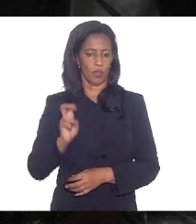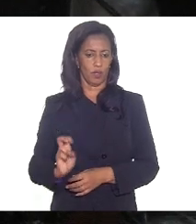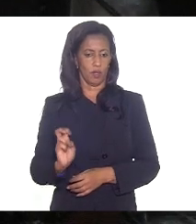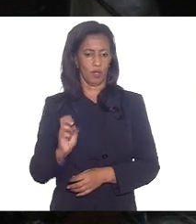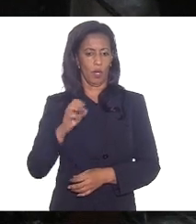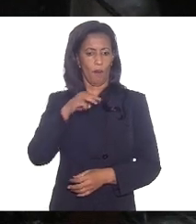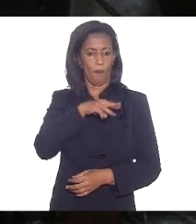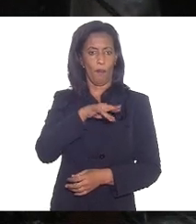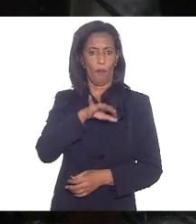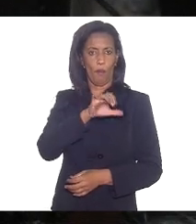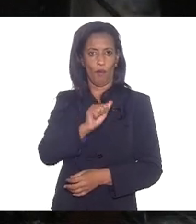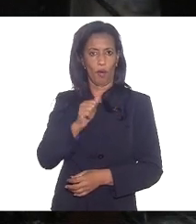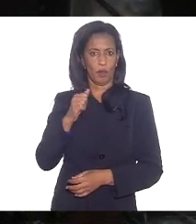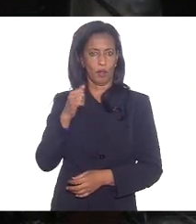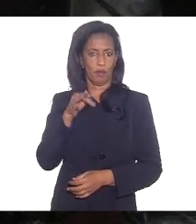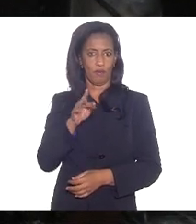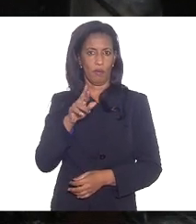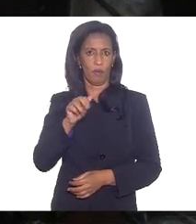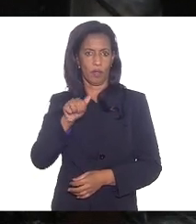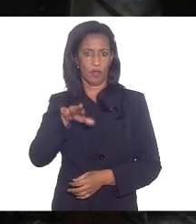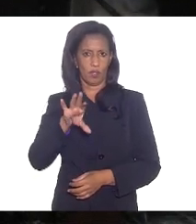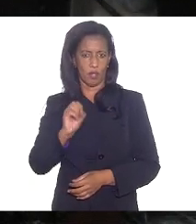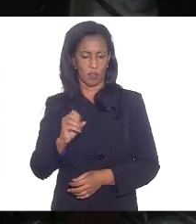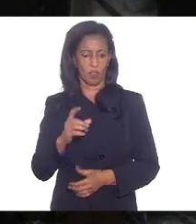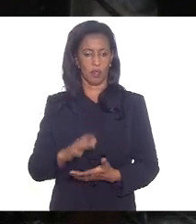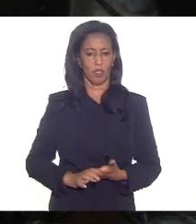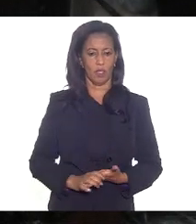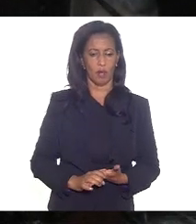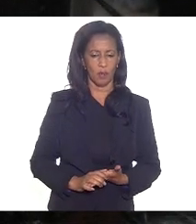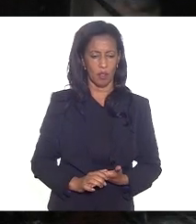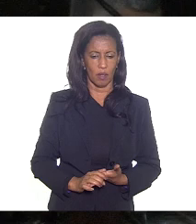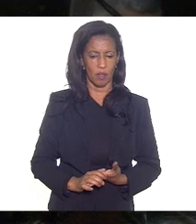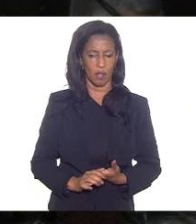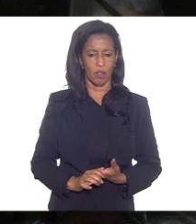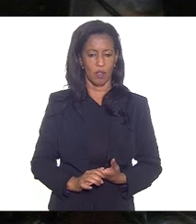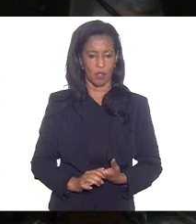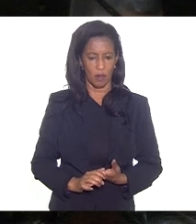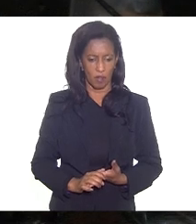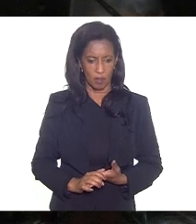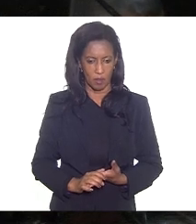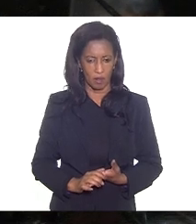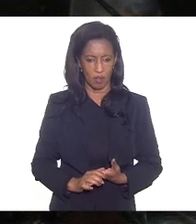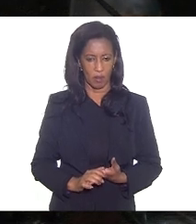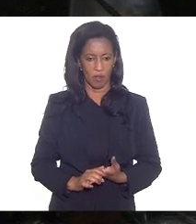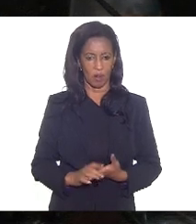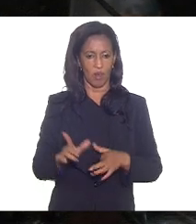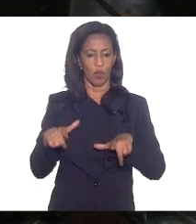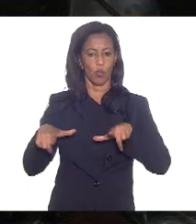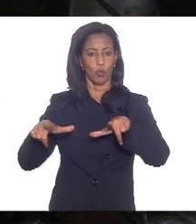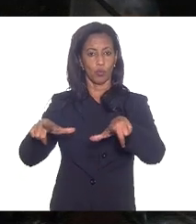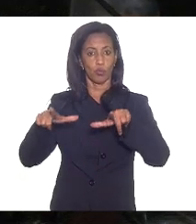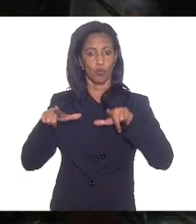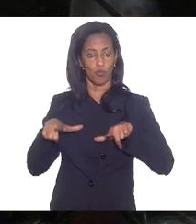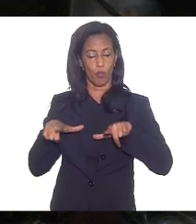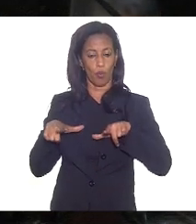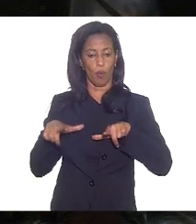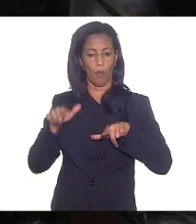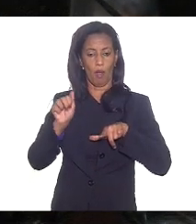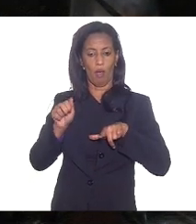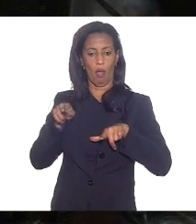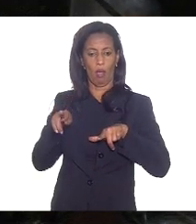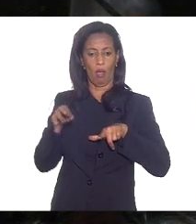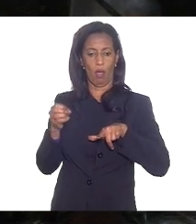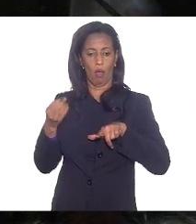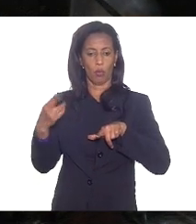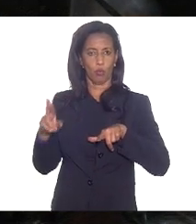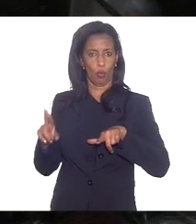deputada Mônica Francisco, que concede medalha Tiradentes pós-morte e o respectivo diploma para a doutora Carolina